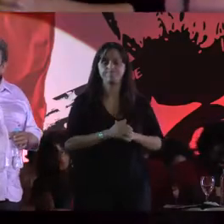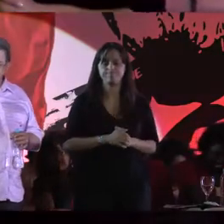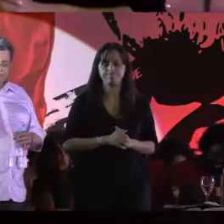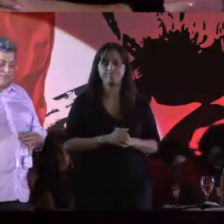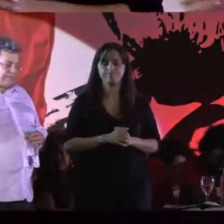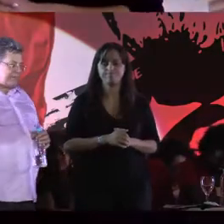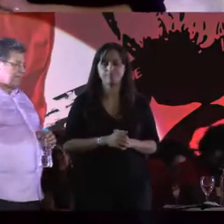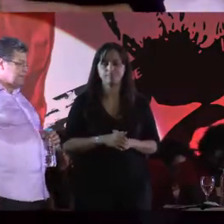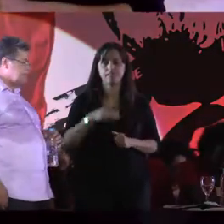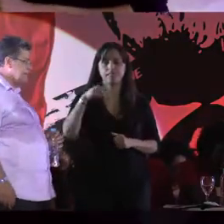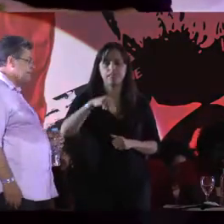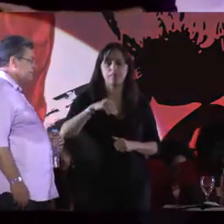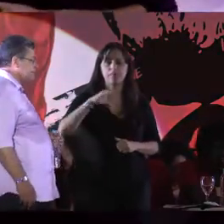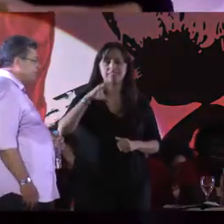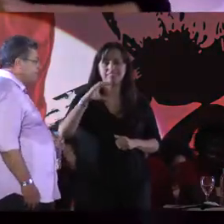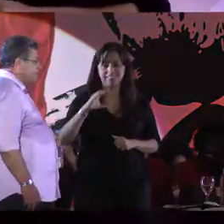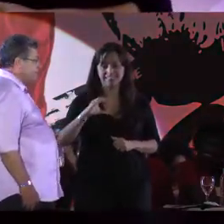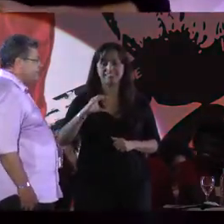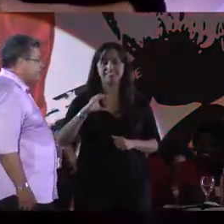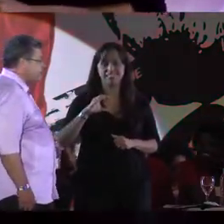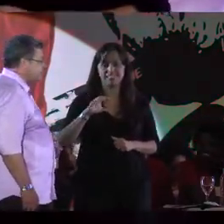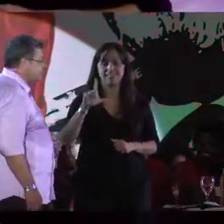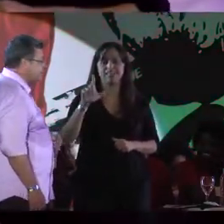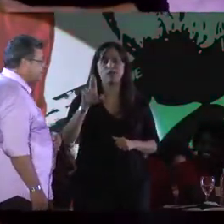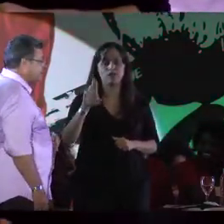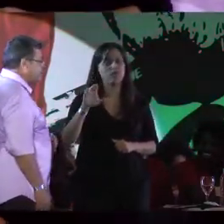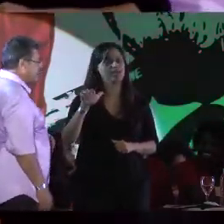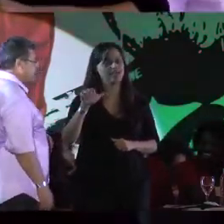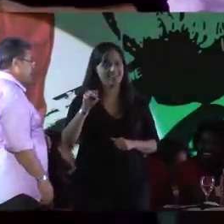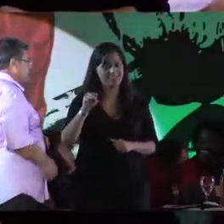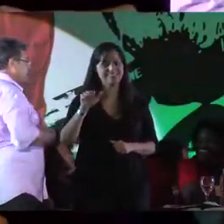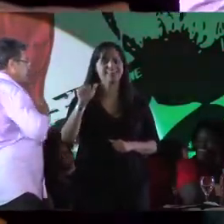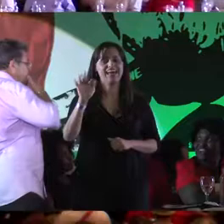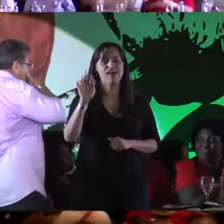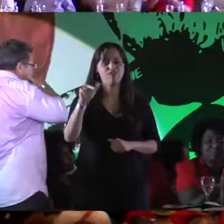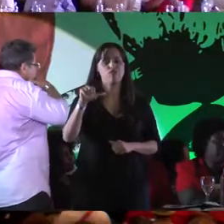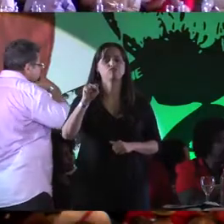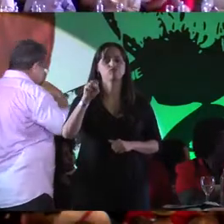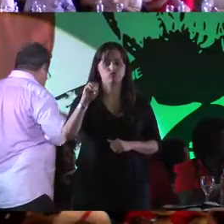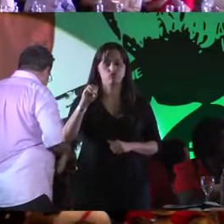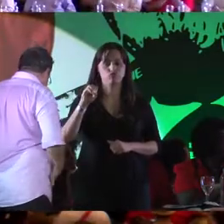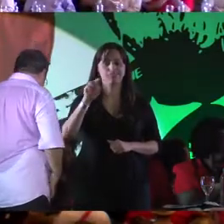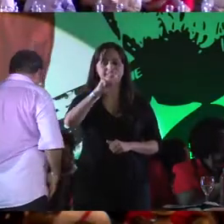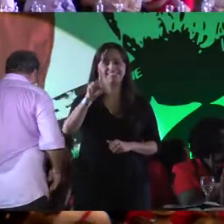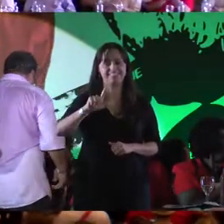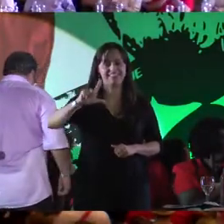MC Lucas Afonso, da Zona Leste de São Paulo.